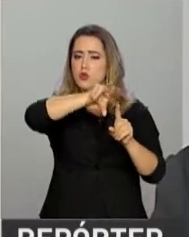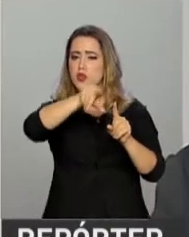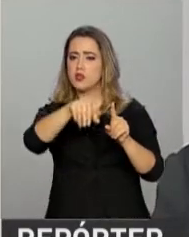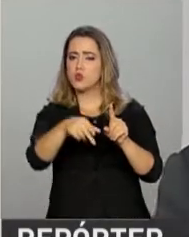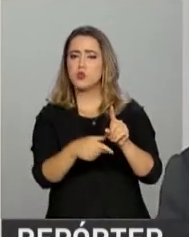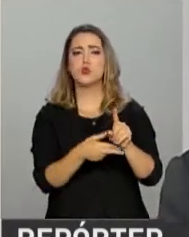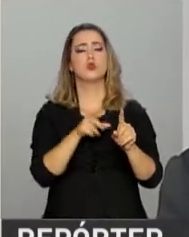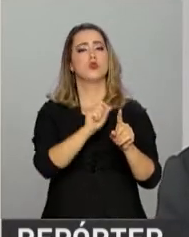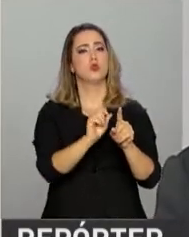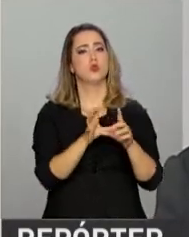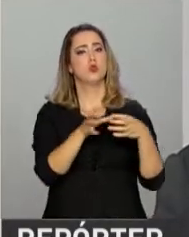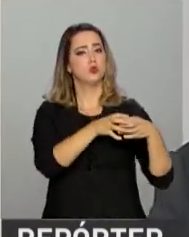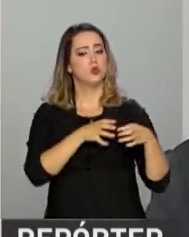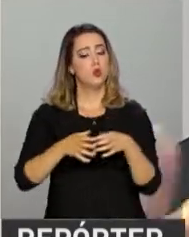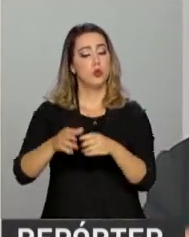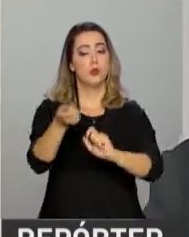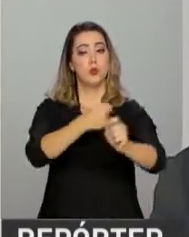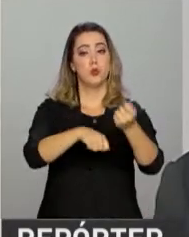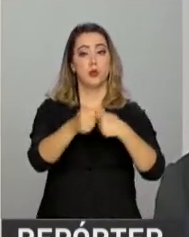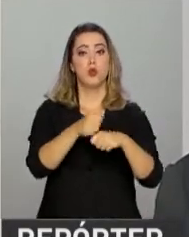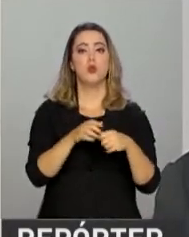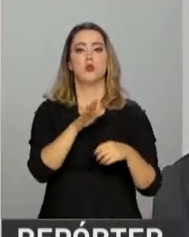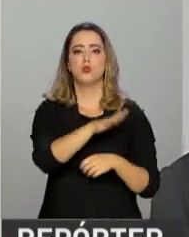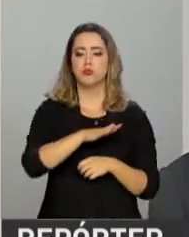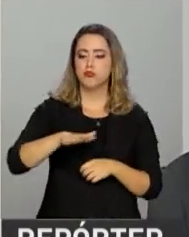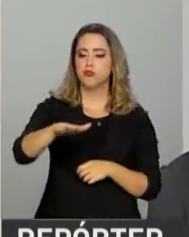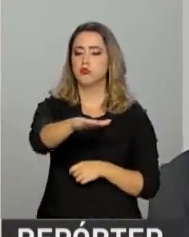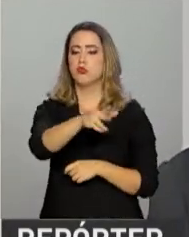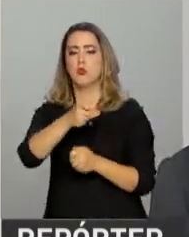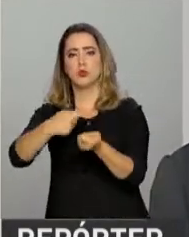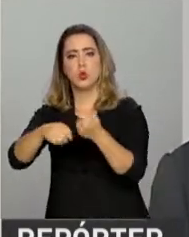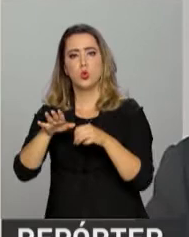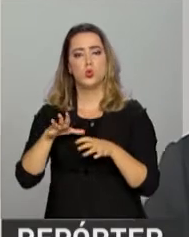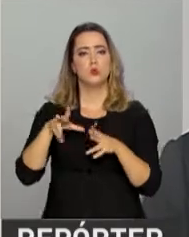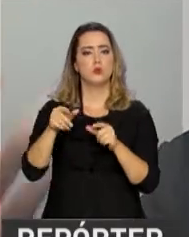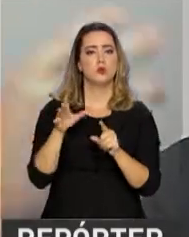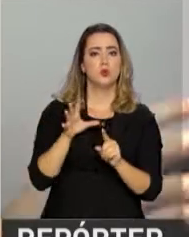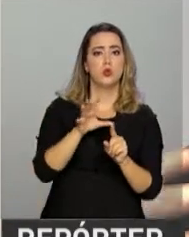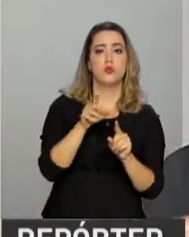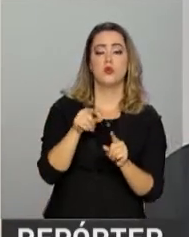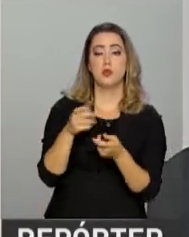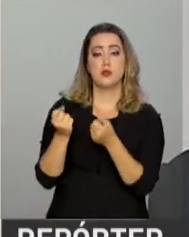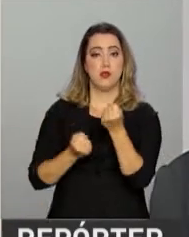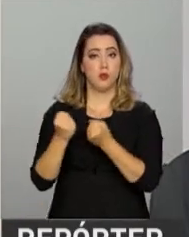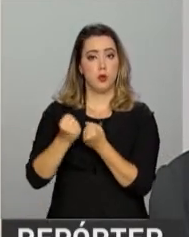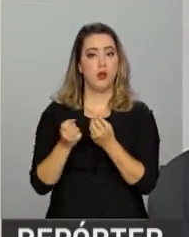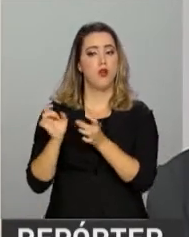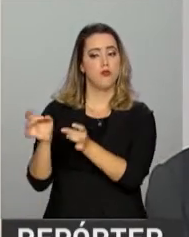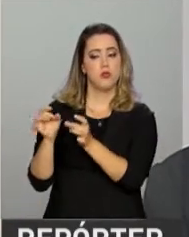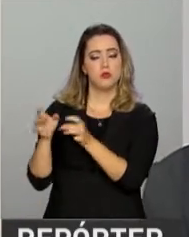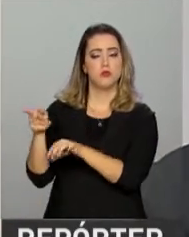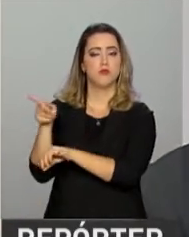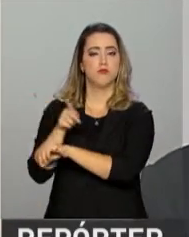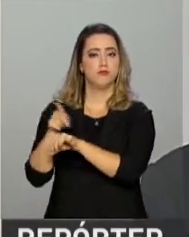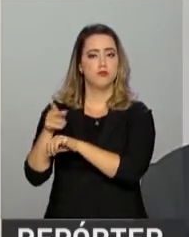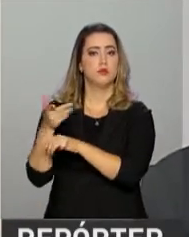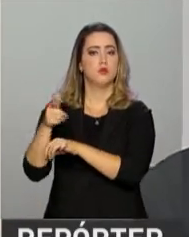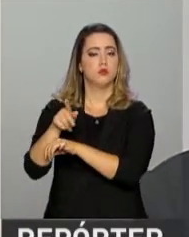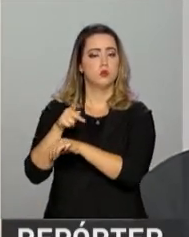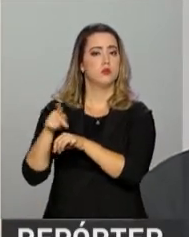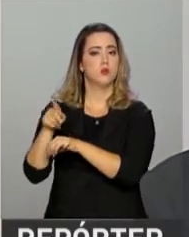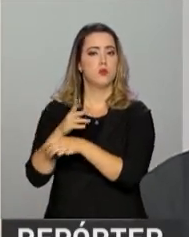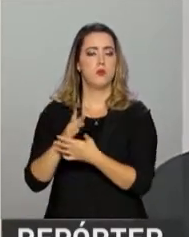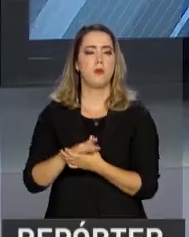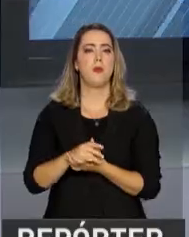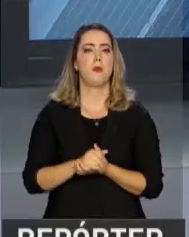dado importante que tenha mostrado essa recuperação dos veículos automotores que está puxando o restante de muito muitos